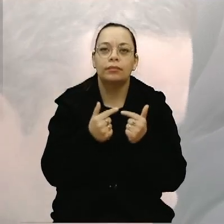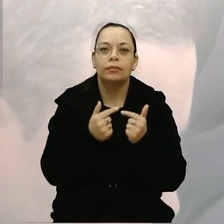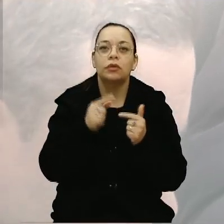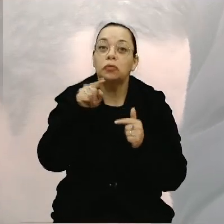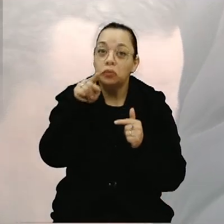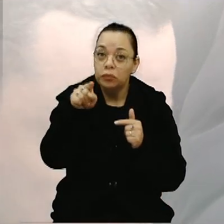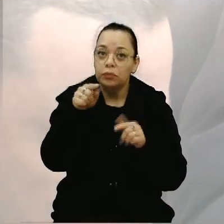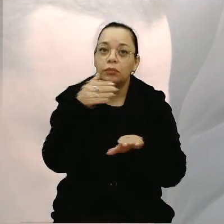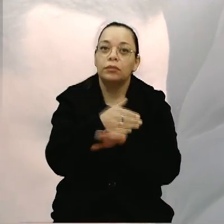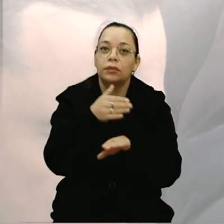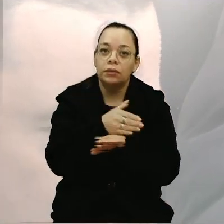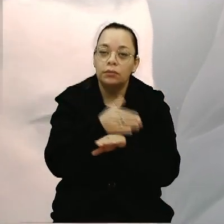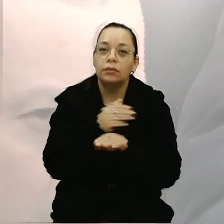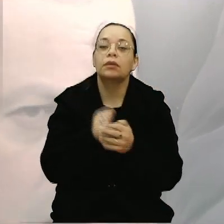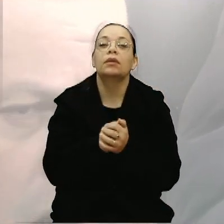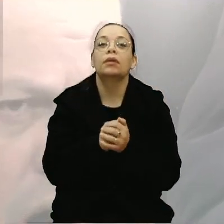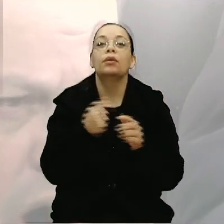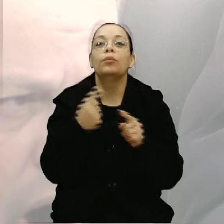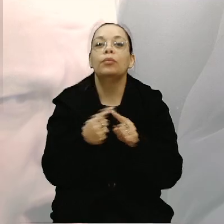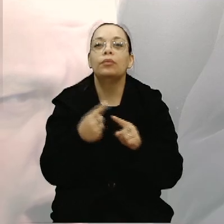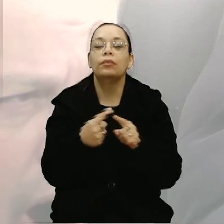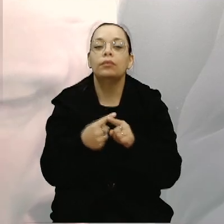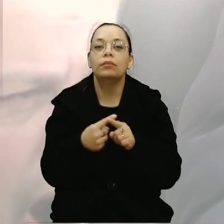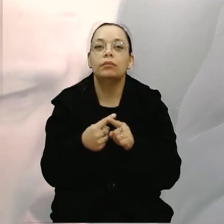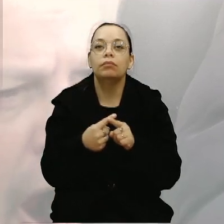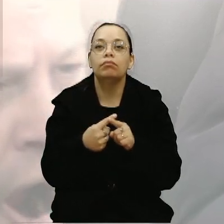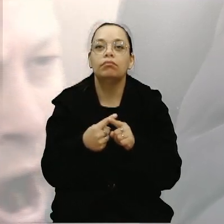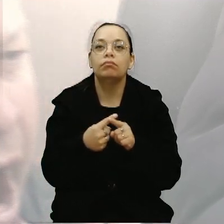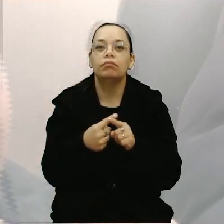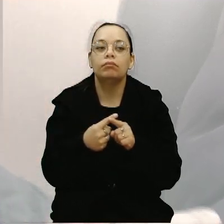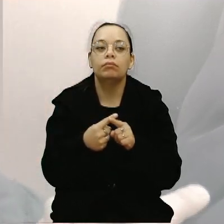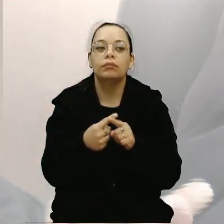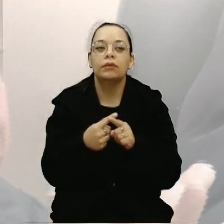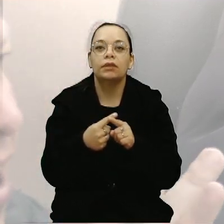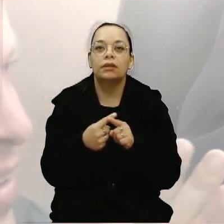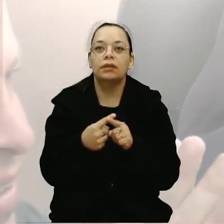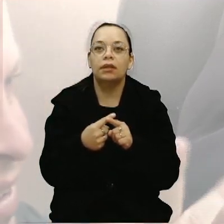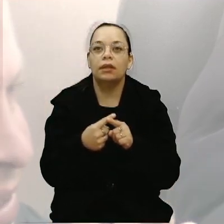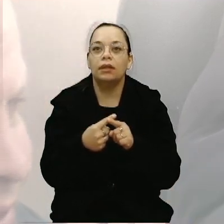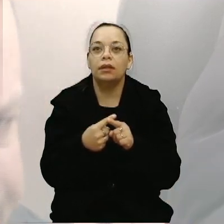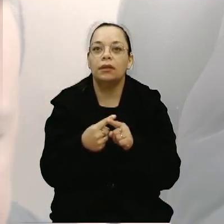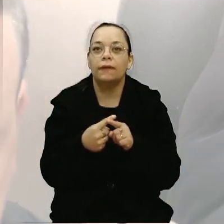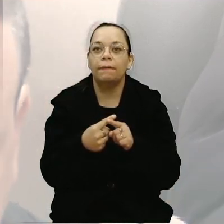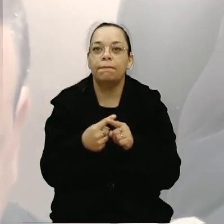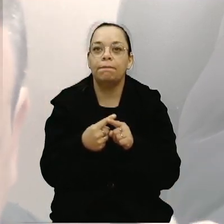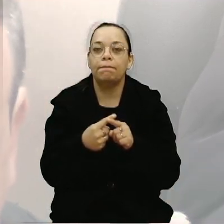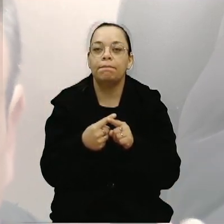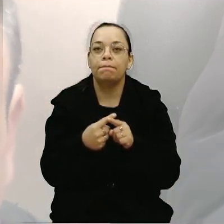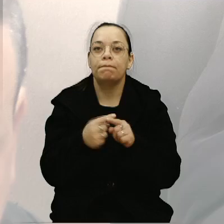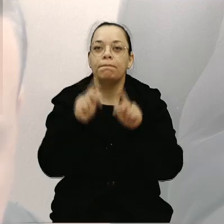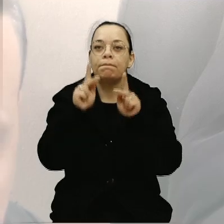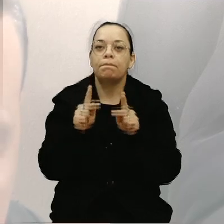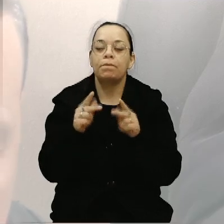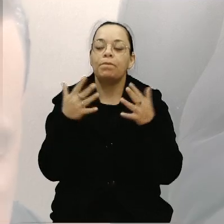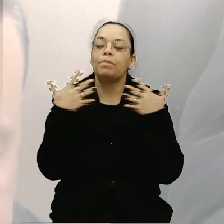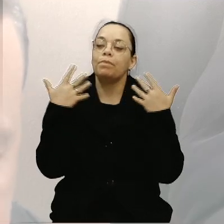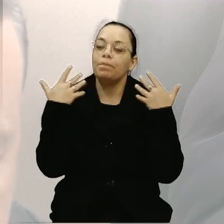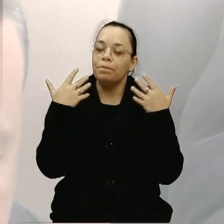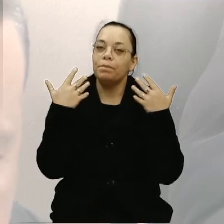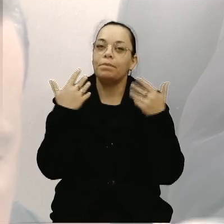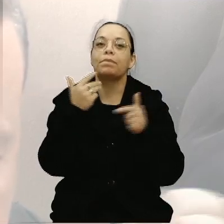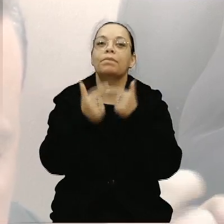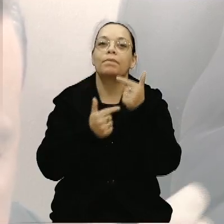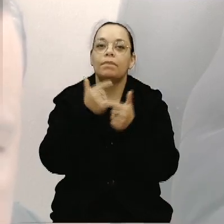Uma aí, parte, né? se possível. Porque ganhando uma vida, isso, eu fico bastante contente com esse trabalho.